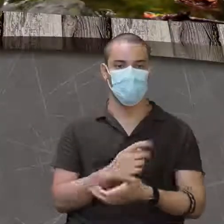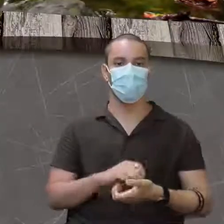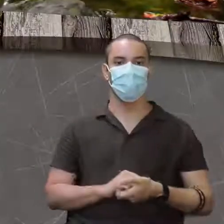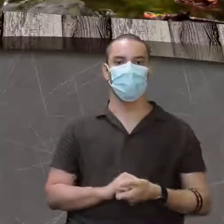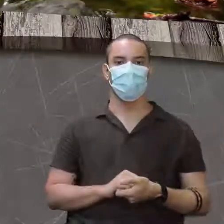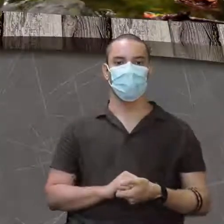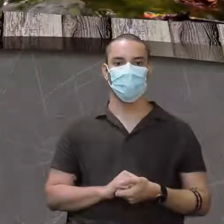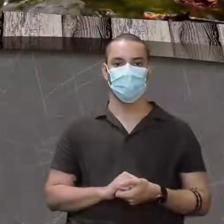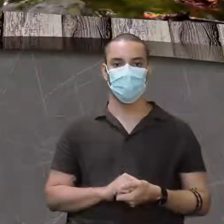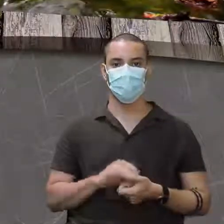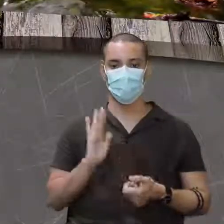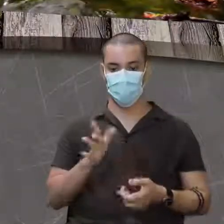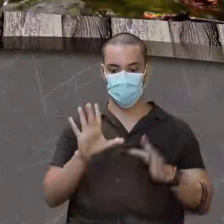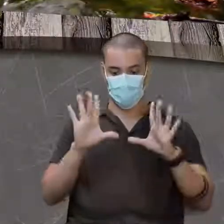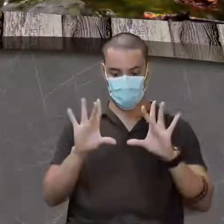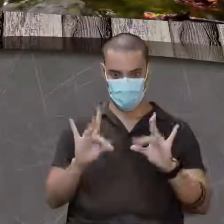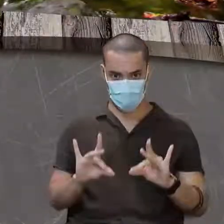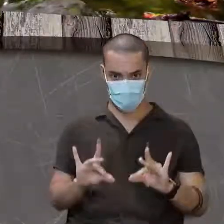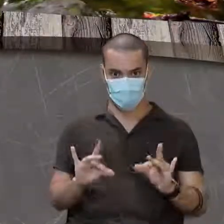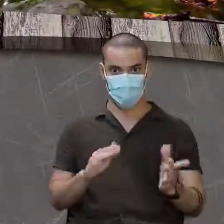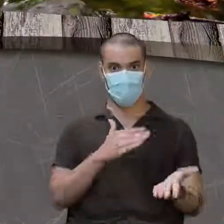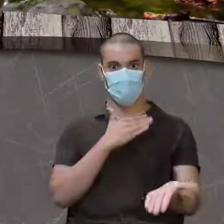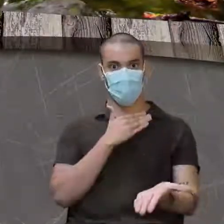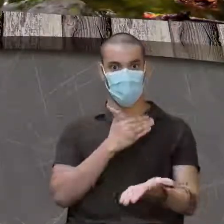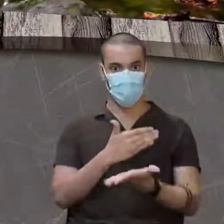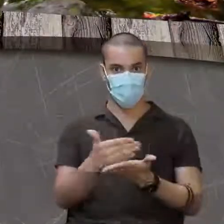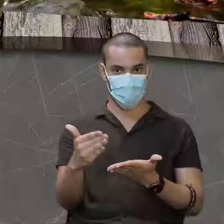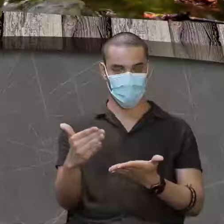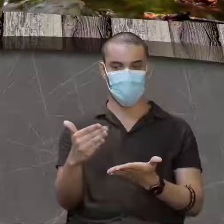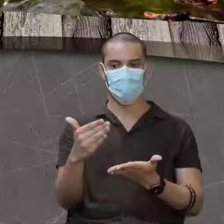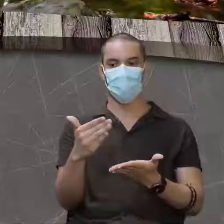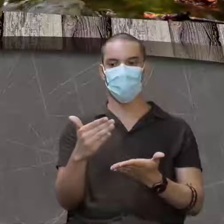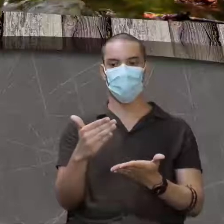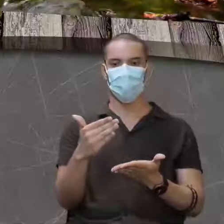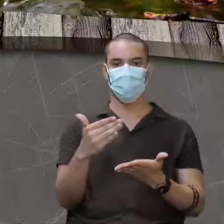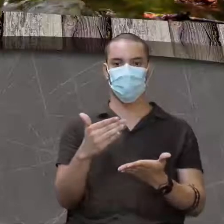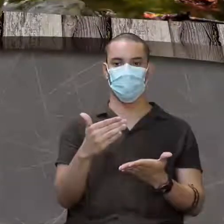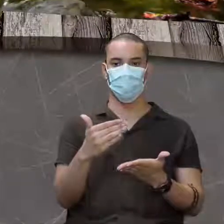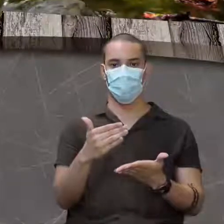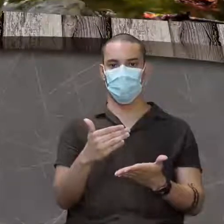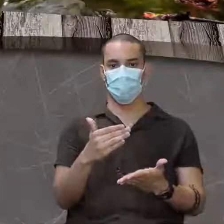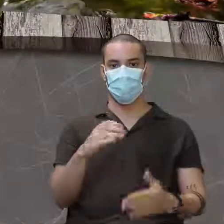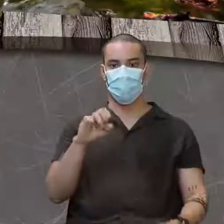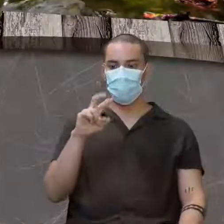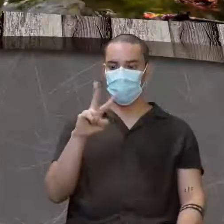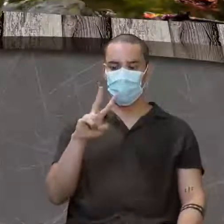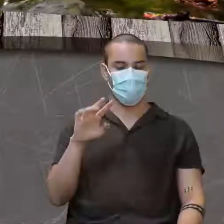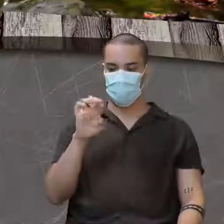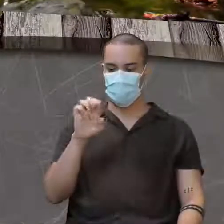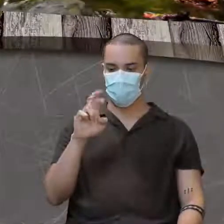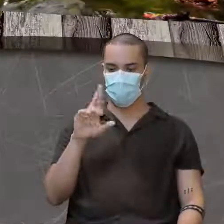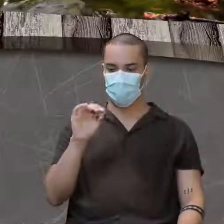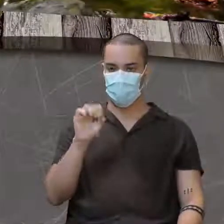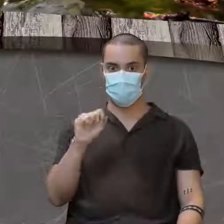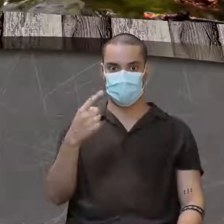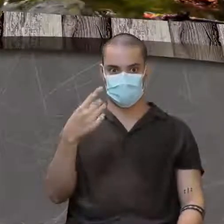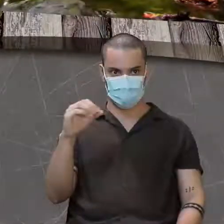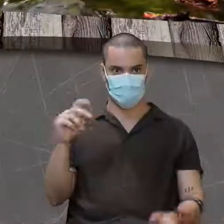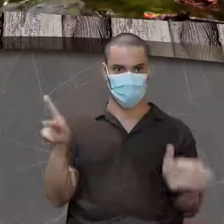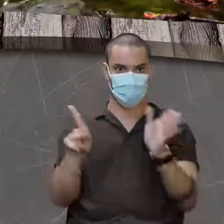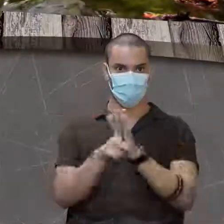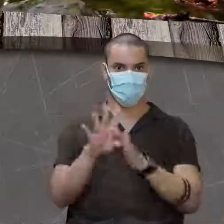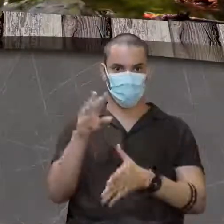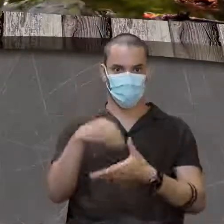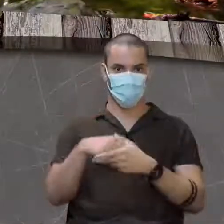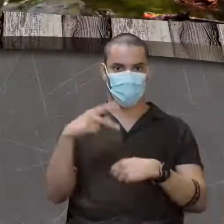Esses líquidos instalados vão começar um processo, tá? De erosão dessa rocha.